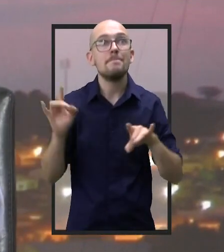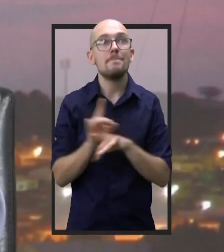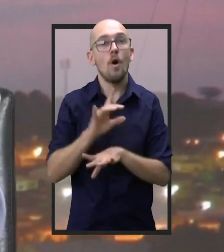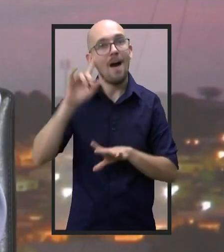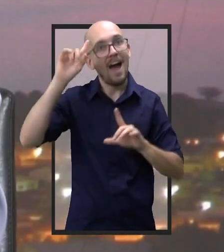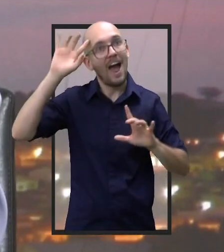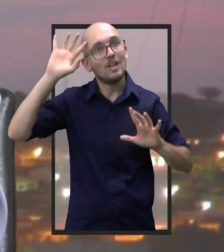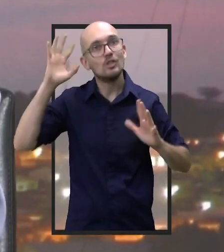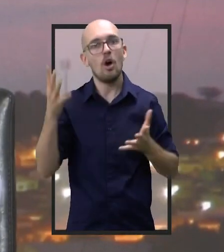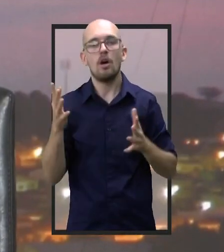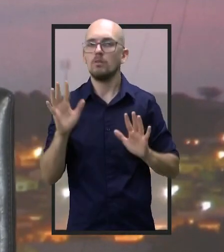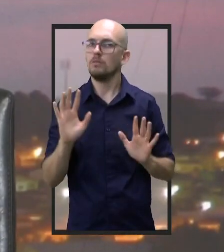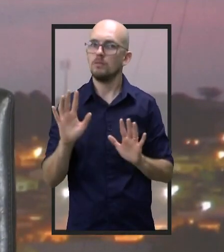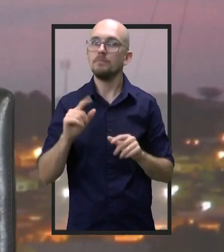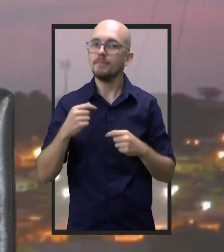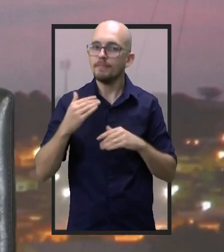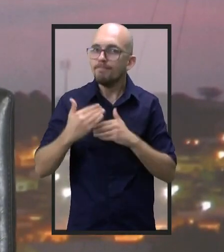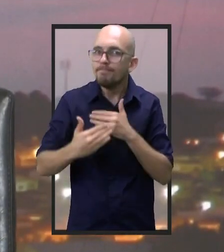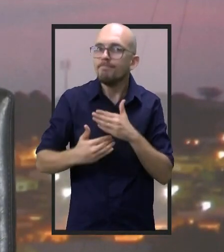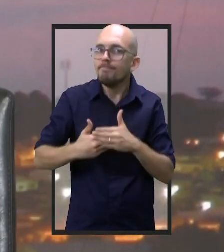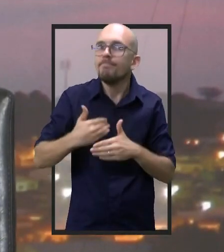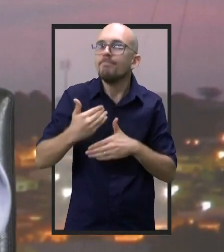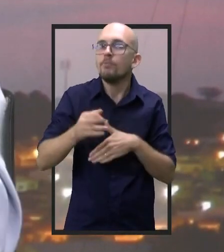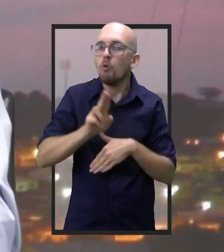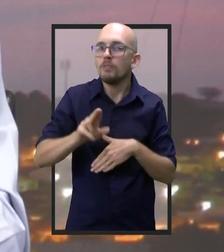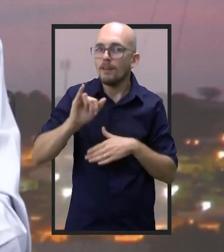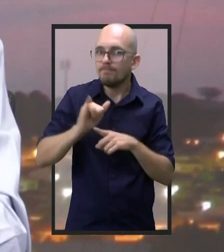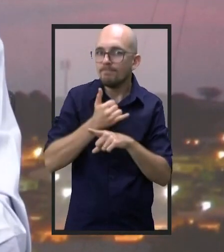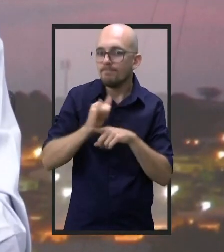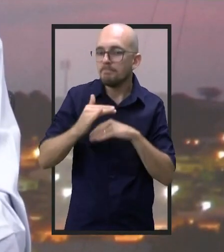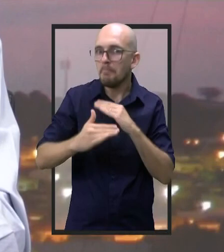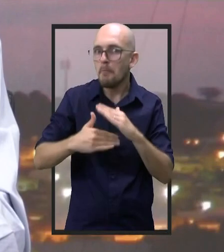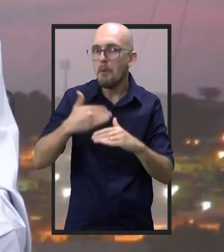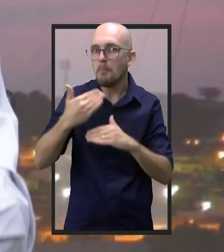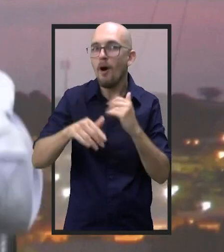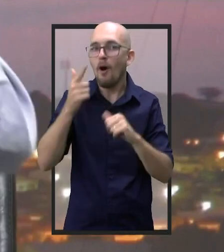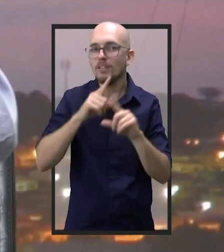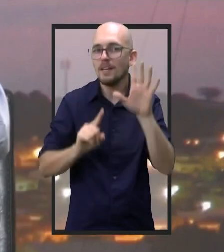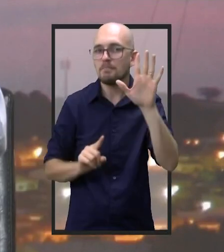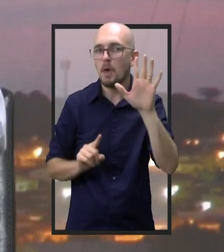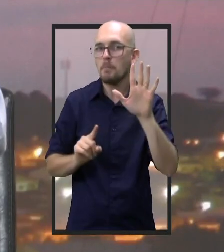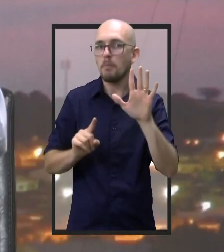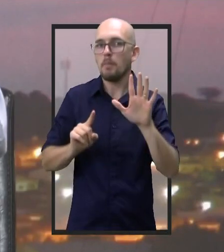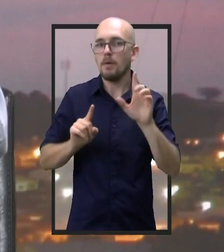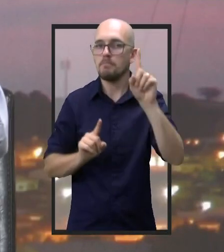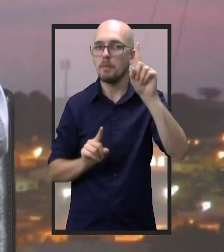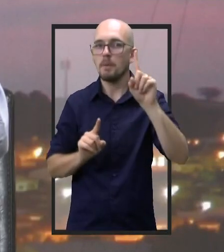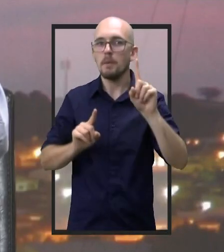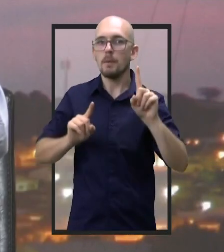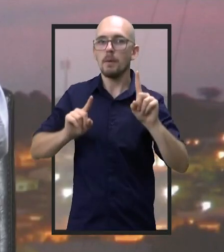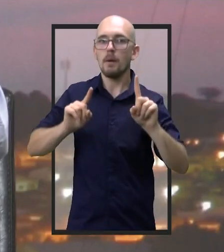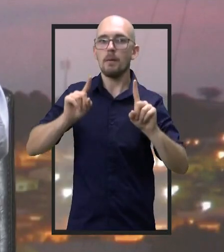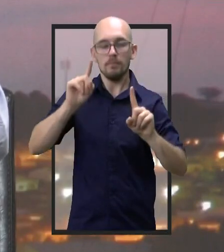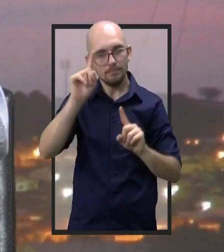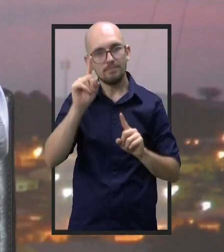ferramenta que, se bem usada, entrega. Te deixa competitivo, te mantém na sua